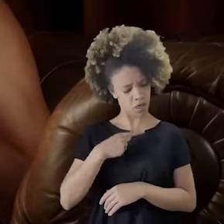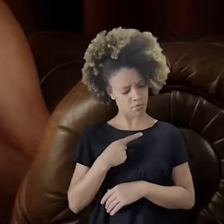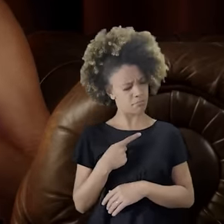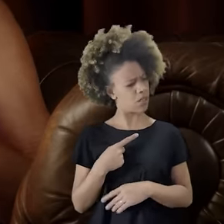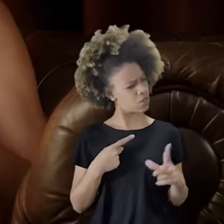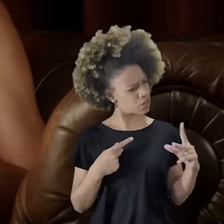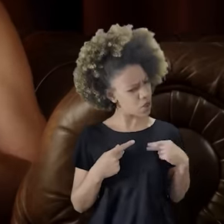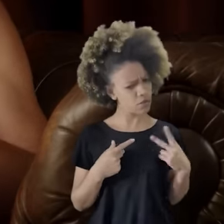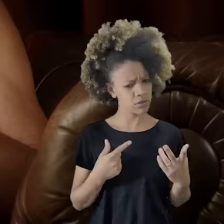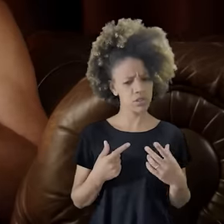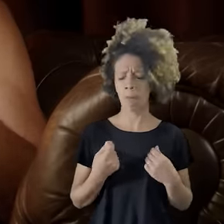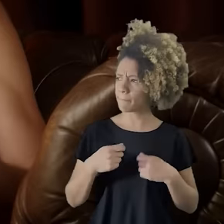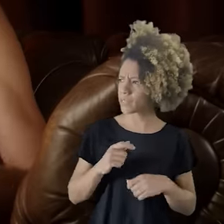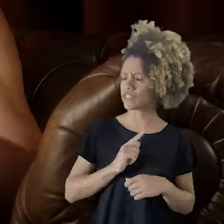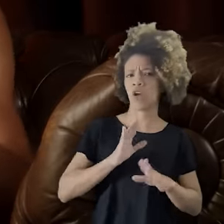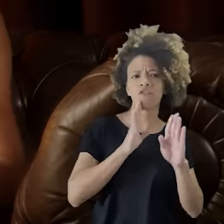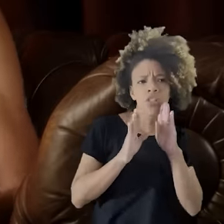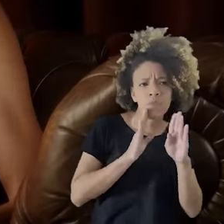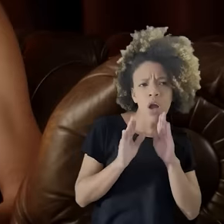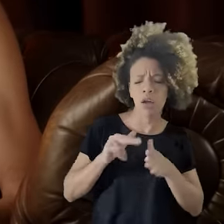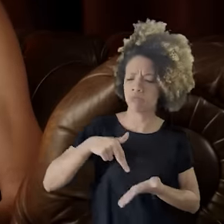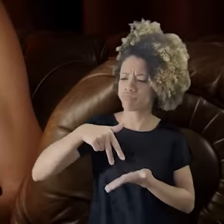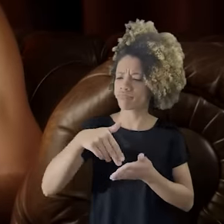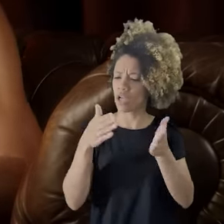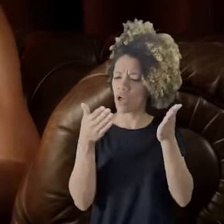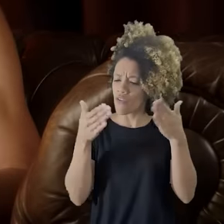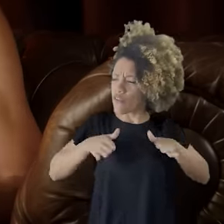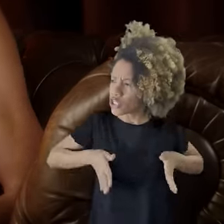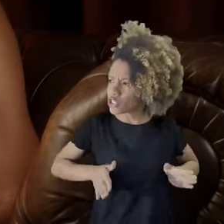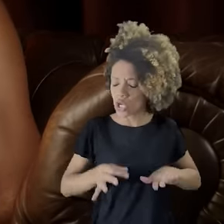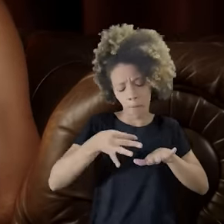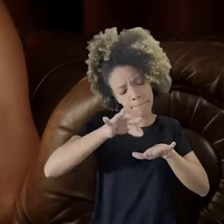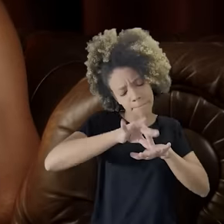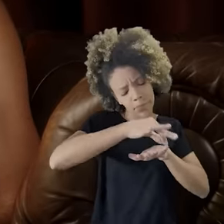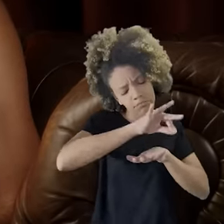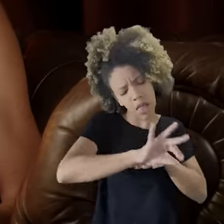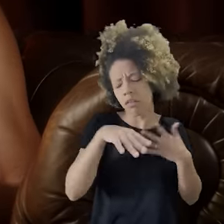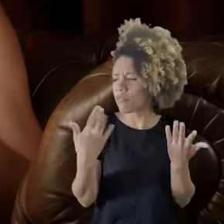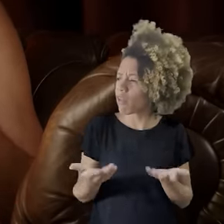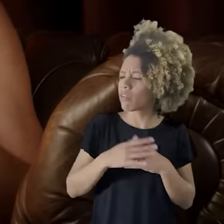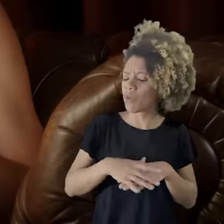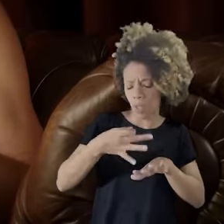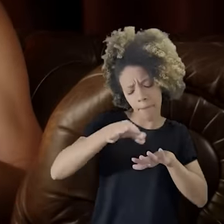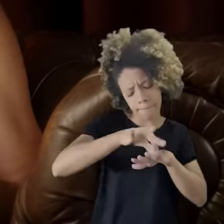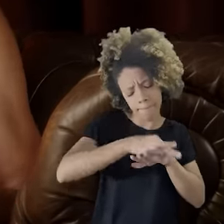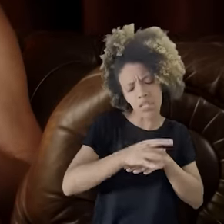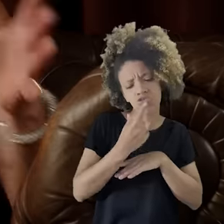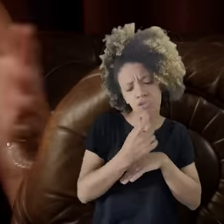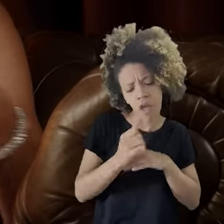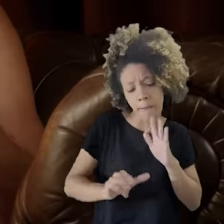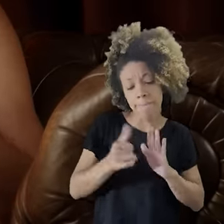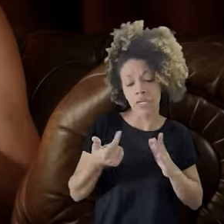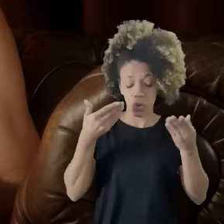olhar para mim falar Caraca né que eu tive que fazer o negócio do Facebook que eu fui de vestido né Aí eu pintei a unha né quando eu eu pintei minha linha